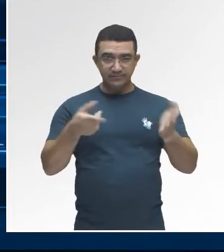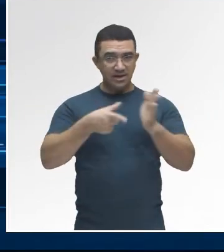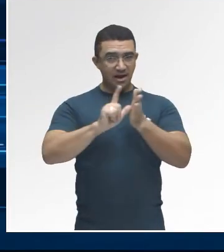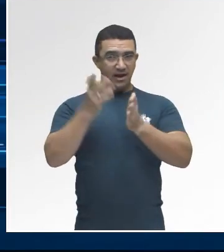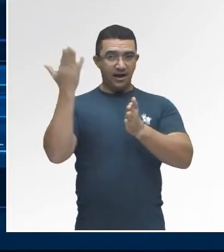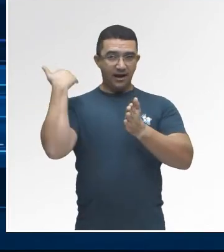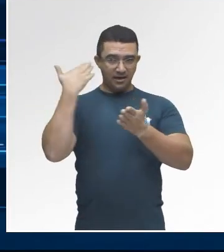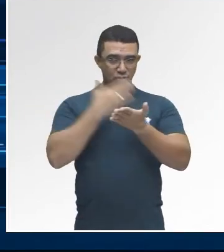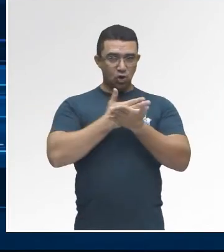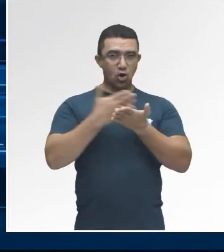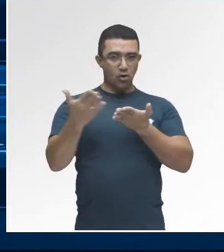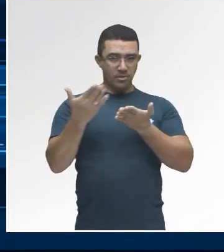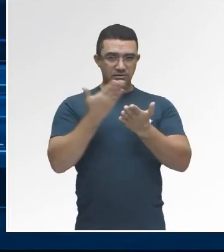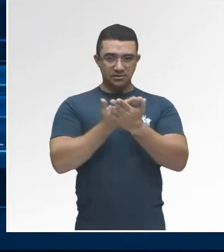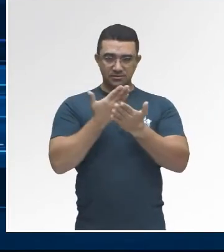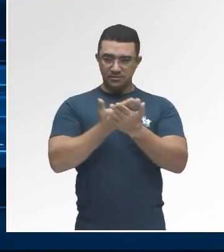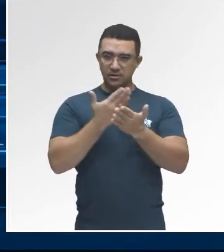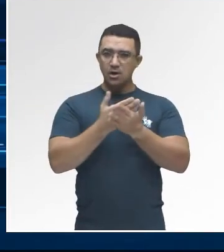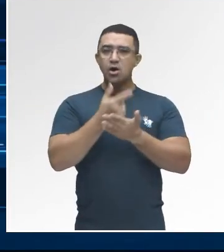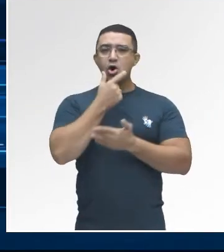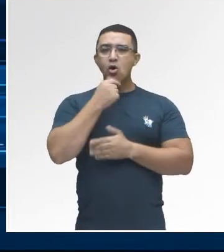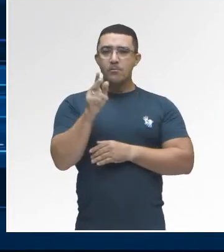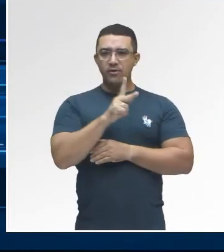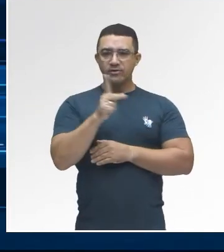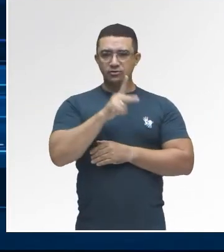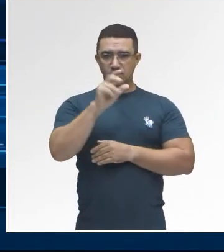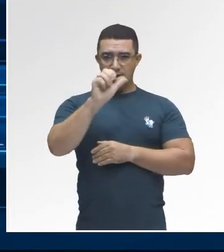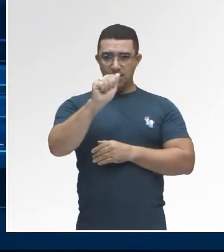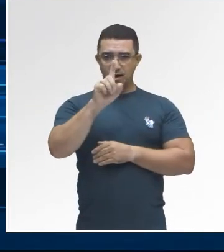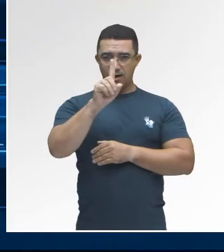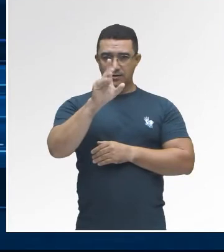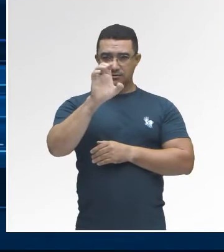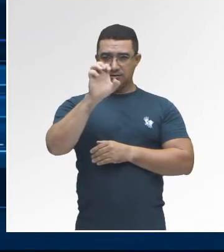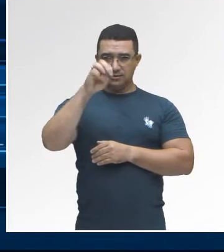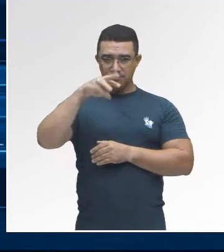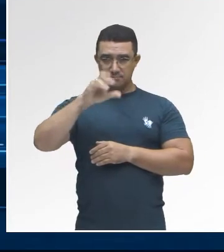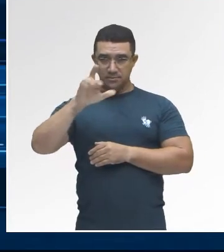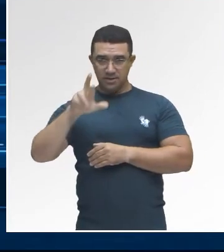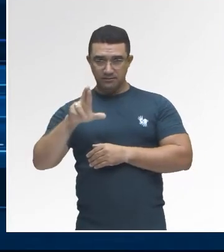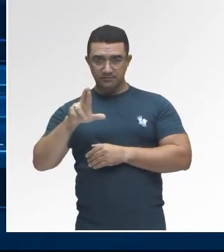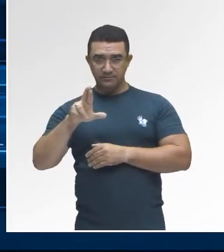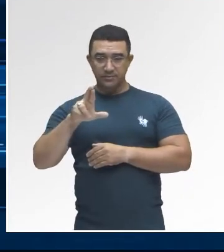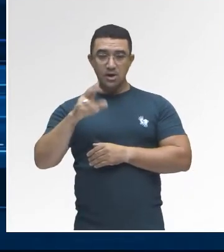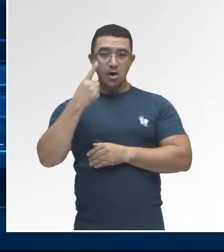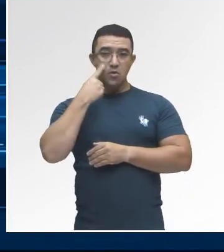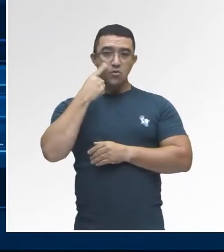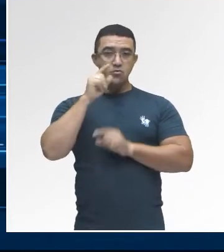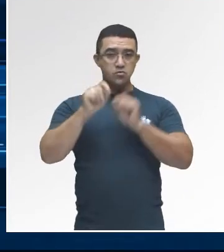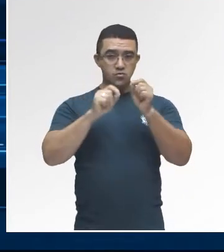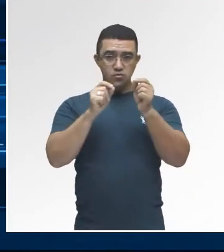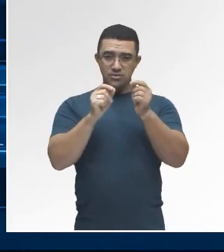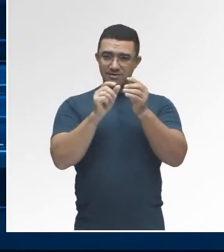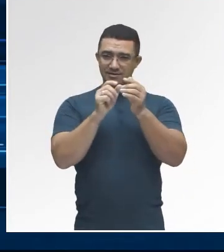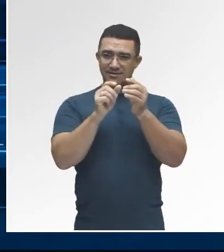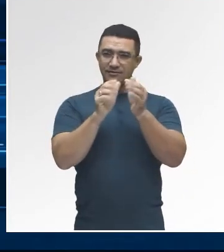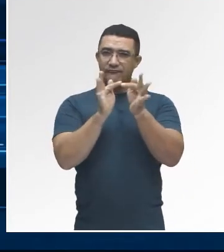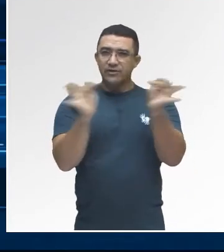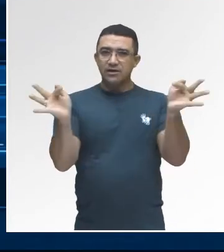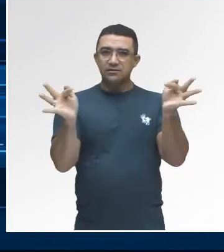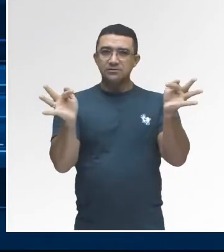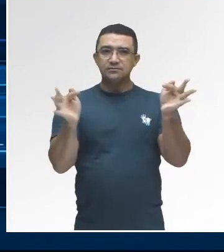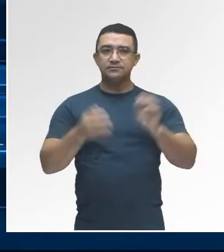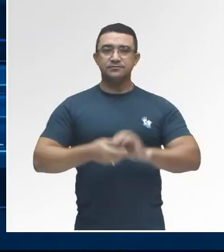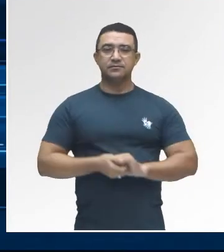nossa aula, né? Com o professor Ademir, né? Ele falou muito sobre o present perfect. Vamos ver o que está escrito aí, olha só. O present perfect é usado, né?